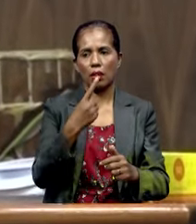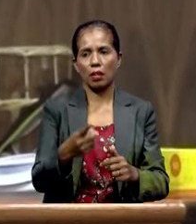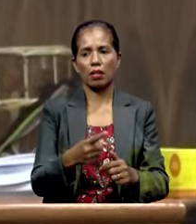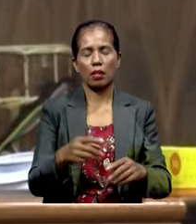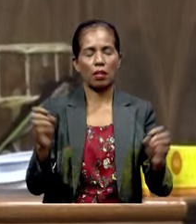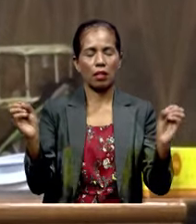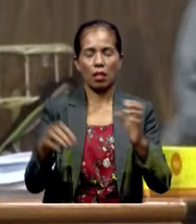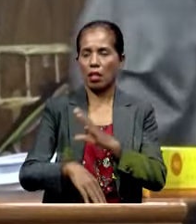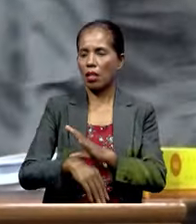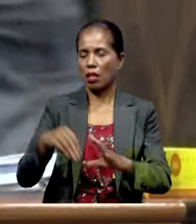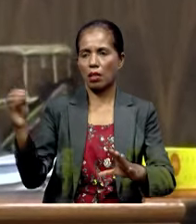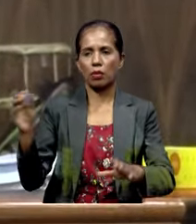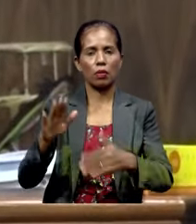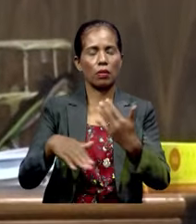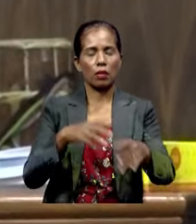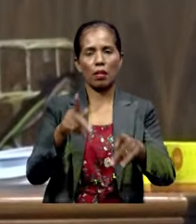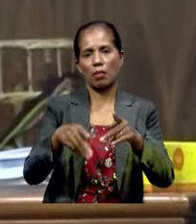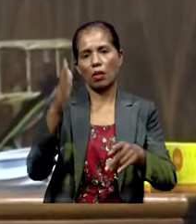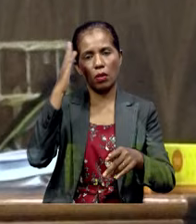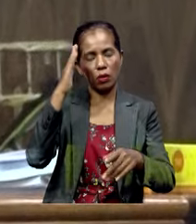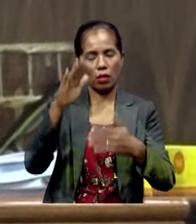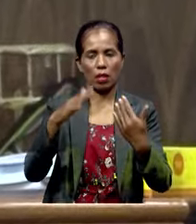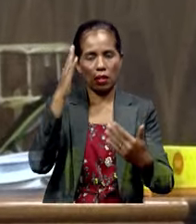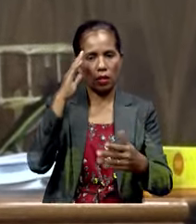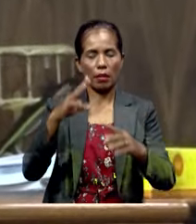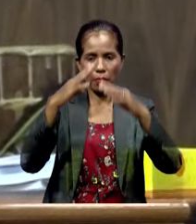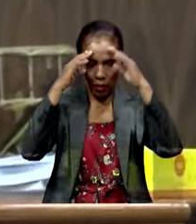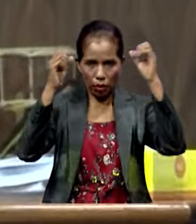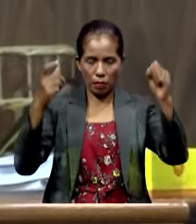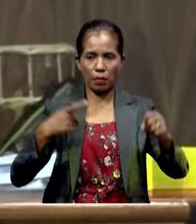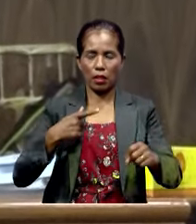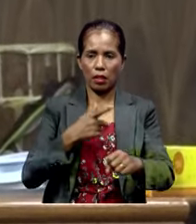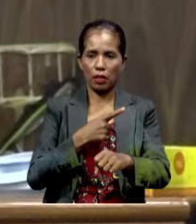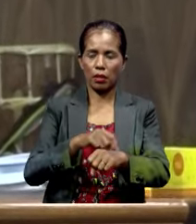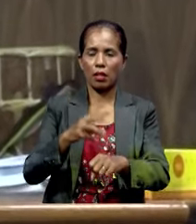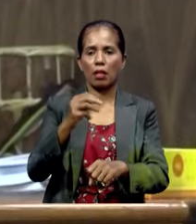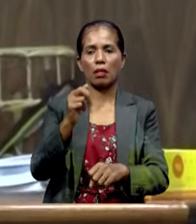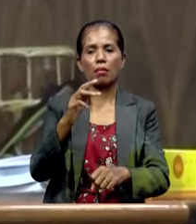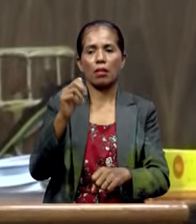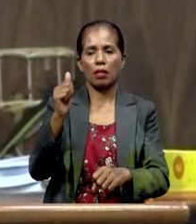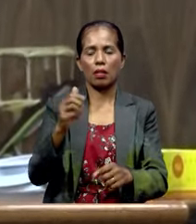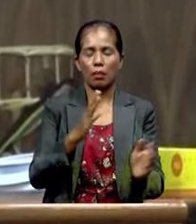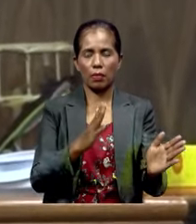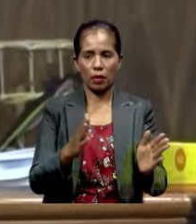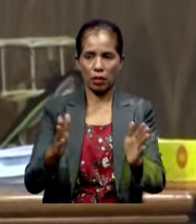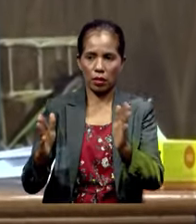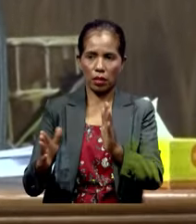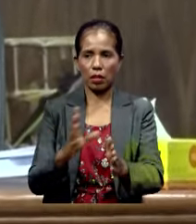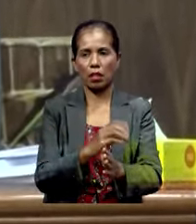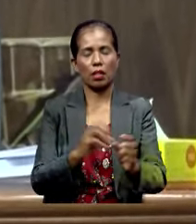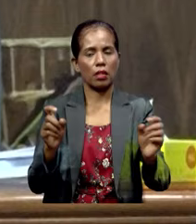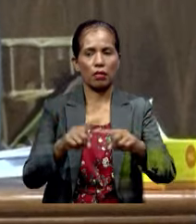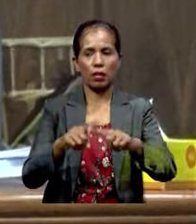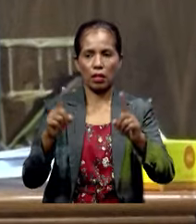ignora total aspiração do povo. Mas bem, presidente do Parlamento Nacional, Maria Fernanda Laiha Teten, processo da petição, né,